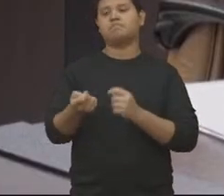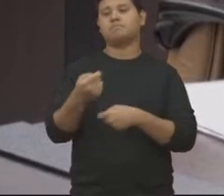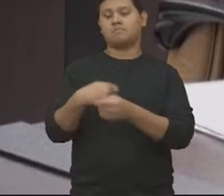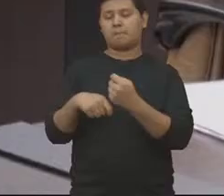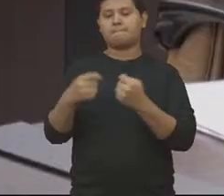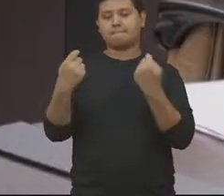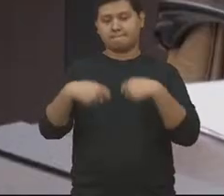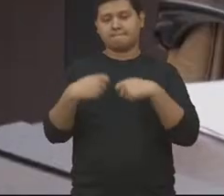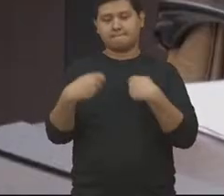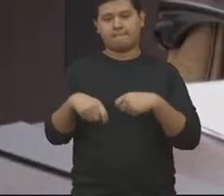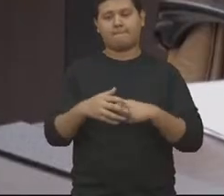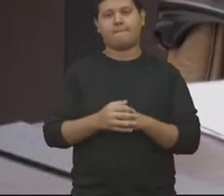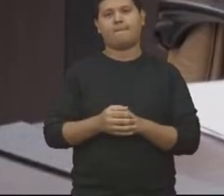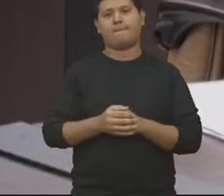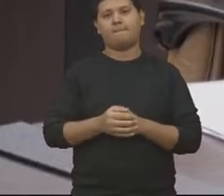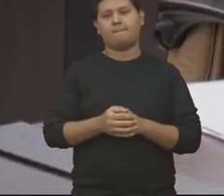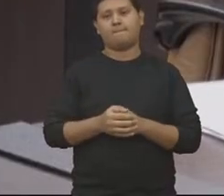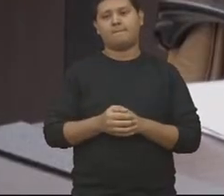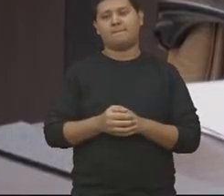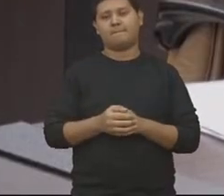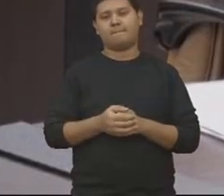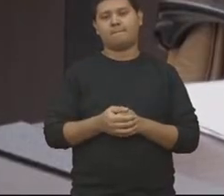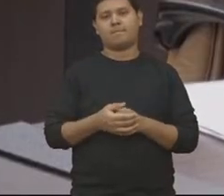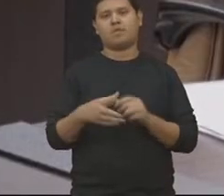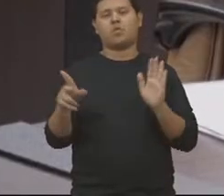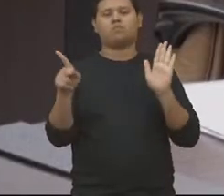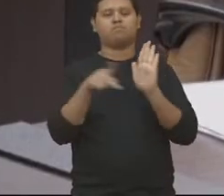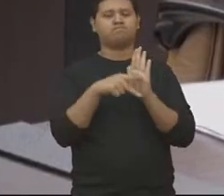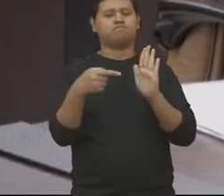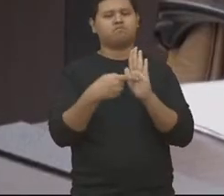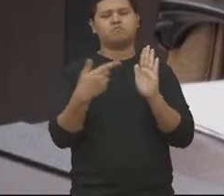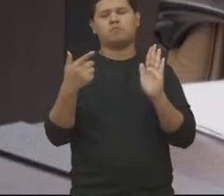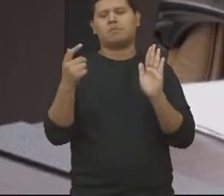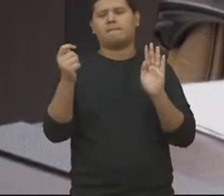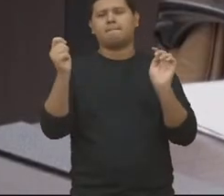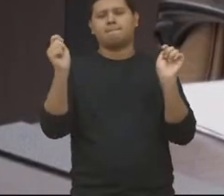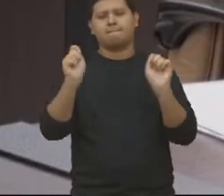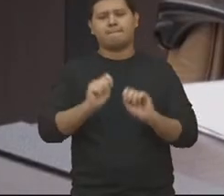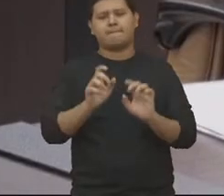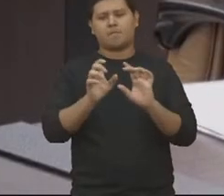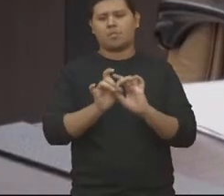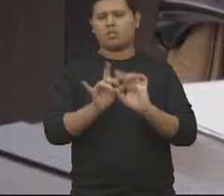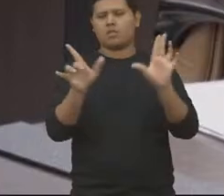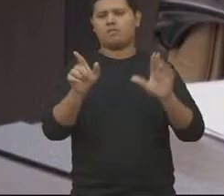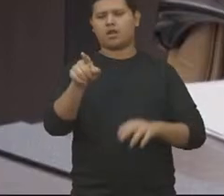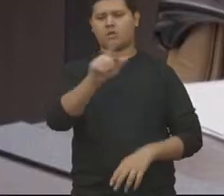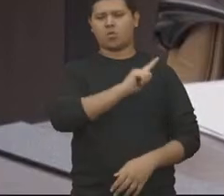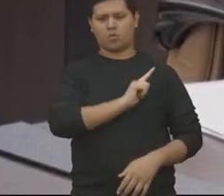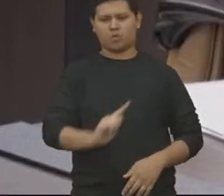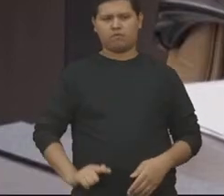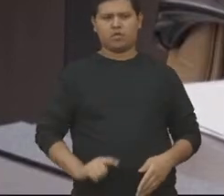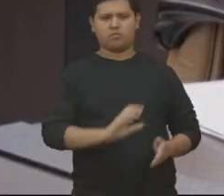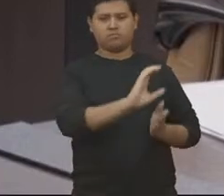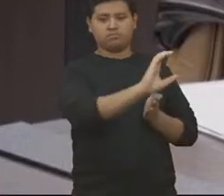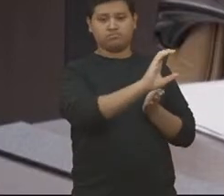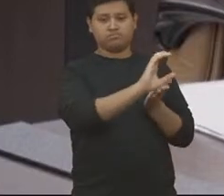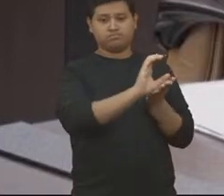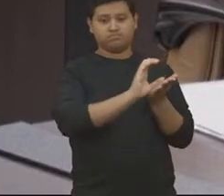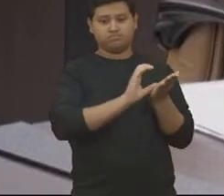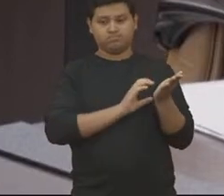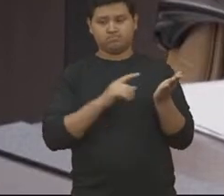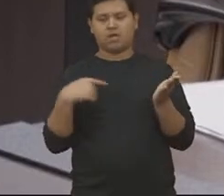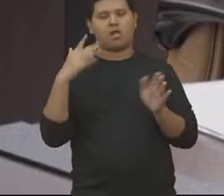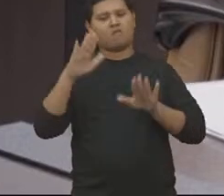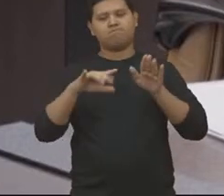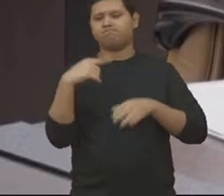fomentar, precisa colocar os projetos para que sejam liberados pelo governo federal, que muitas vezes também a